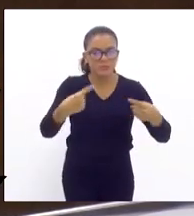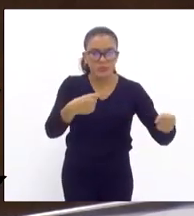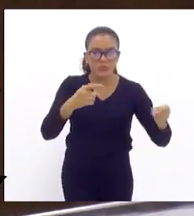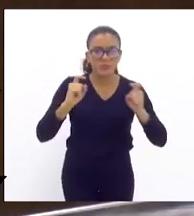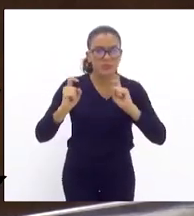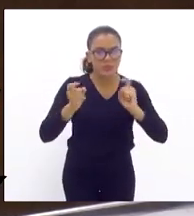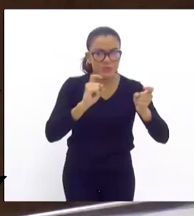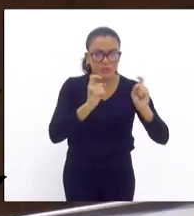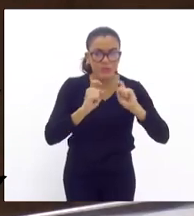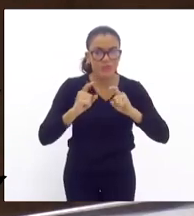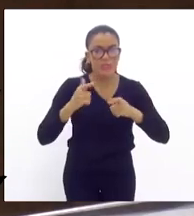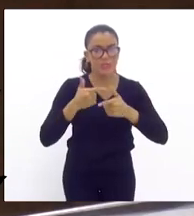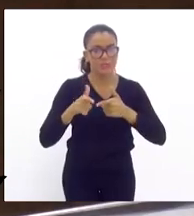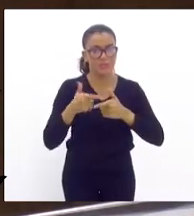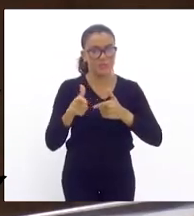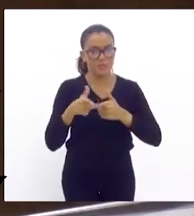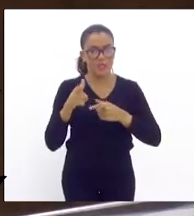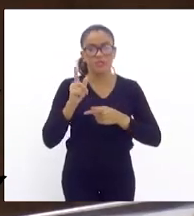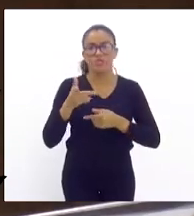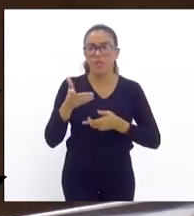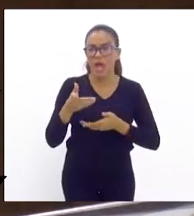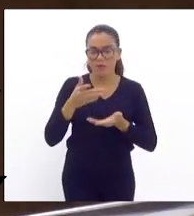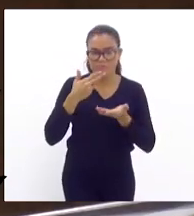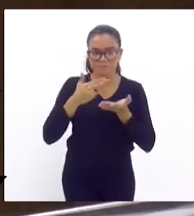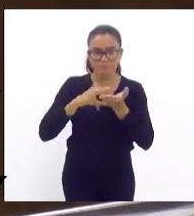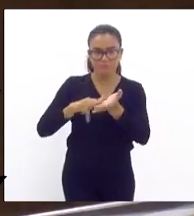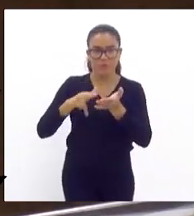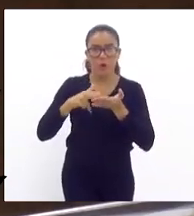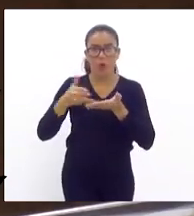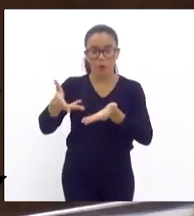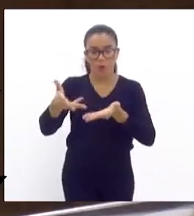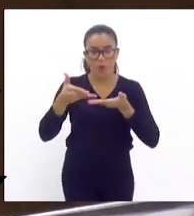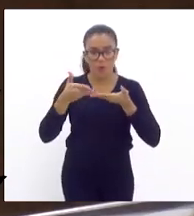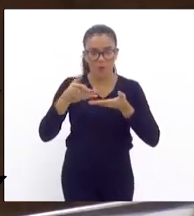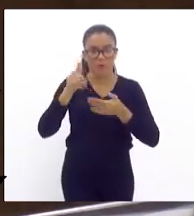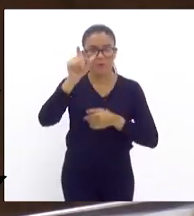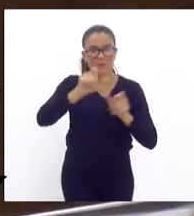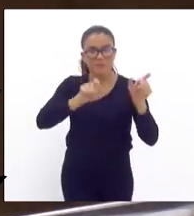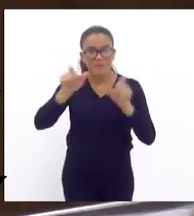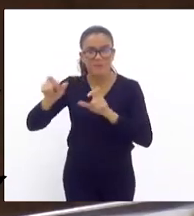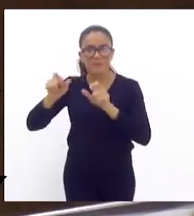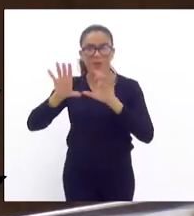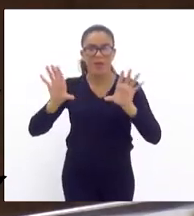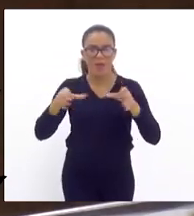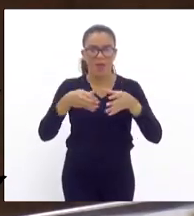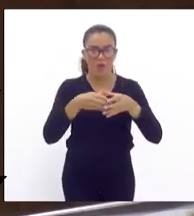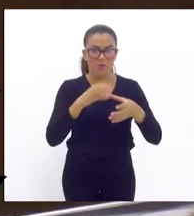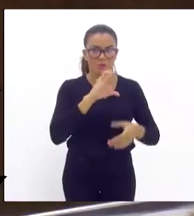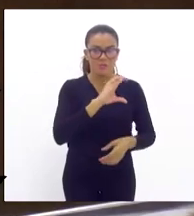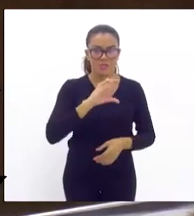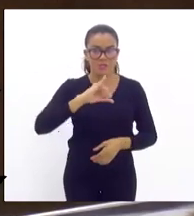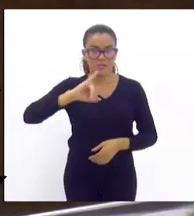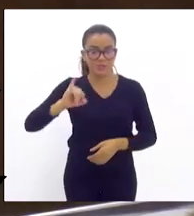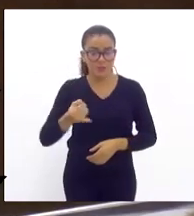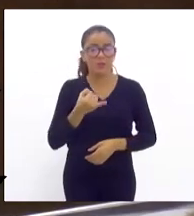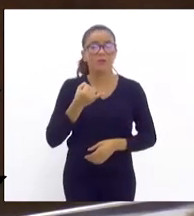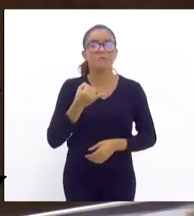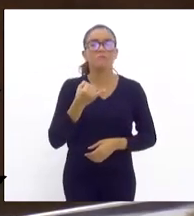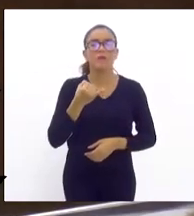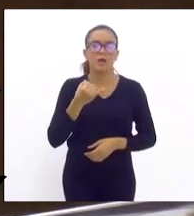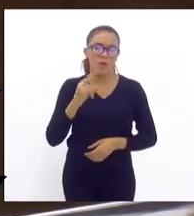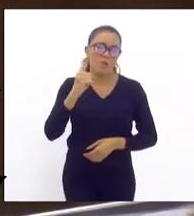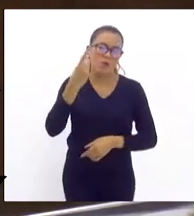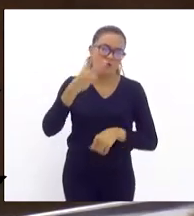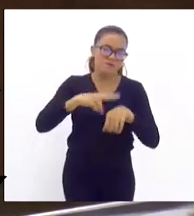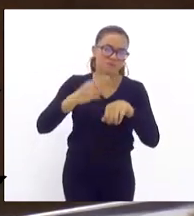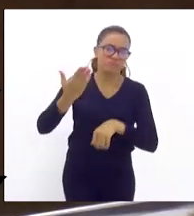deixamos, inclusive, um convite para a comissão, que já esteve lá na Câmara, participando com a gente, né? para